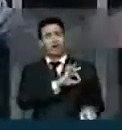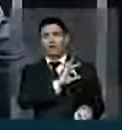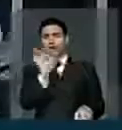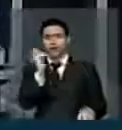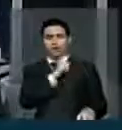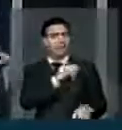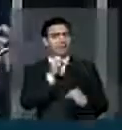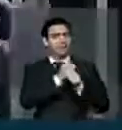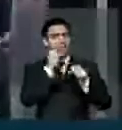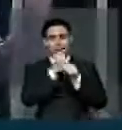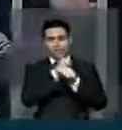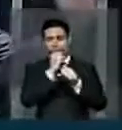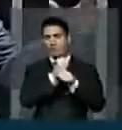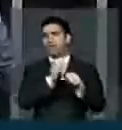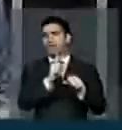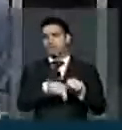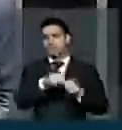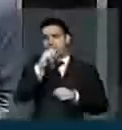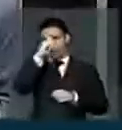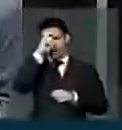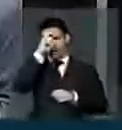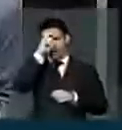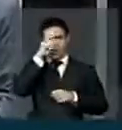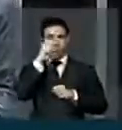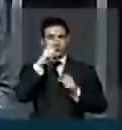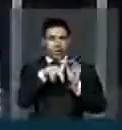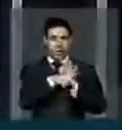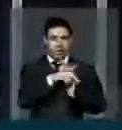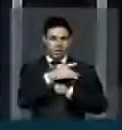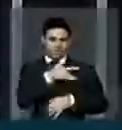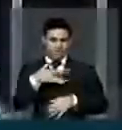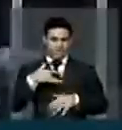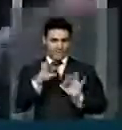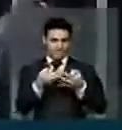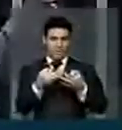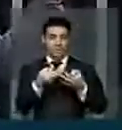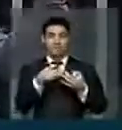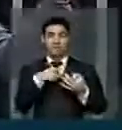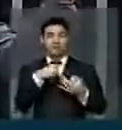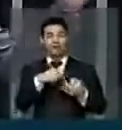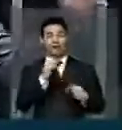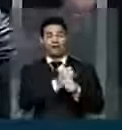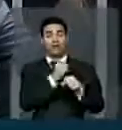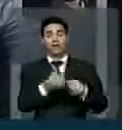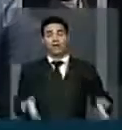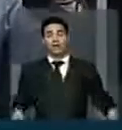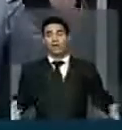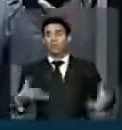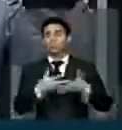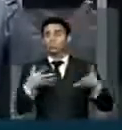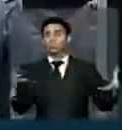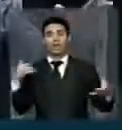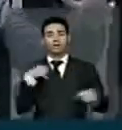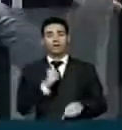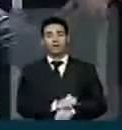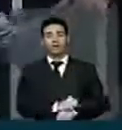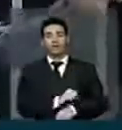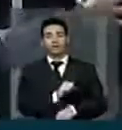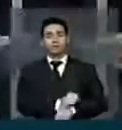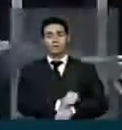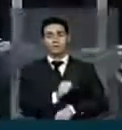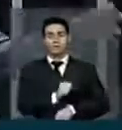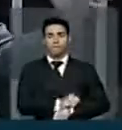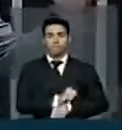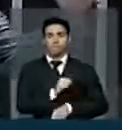obras, que são as clínicas de saúde da família, verdadeiros elefantes, lá à disposição